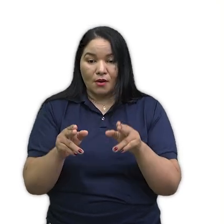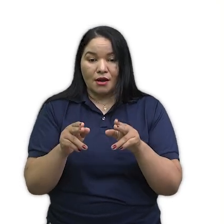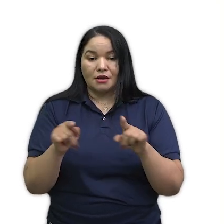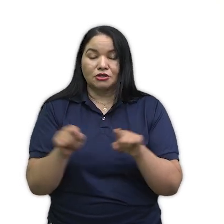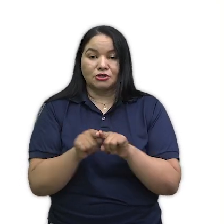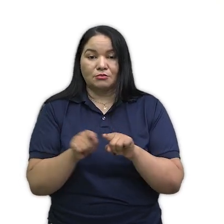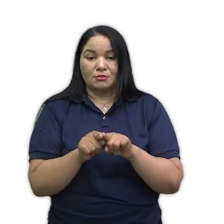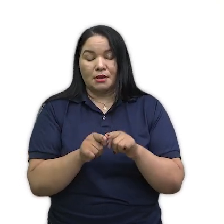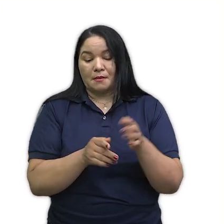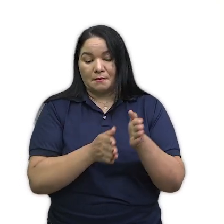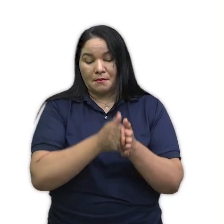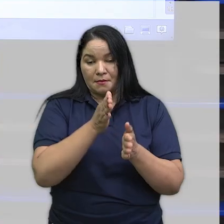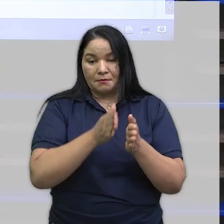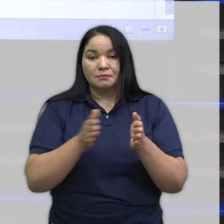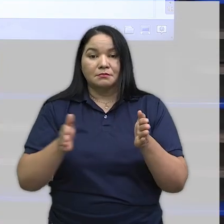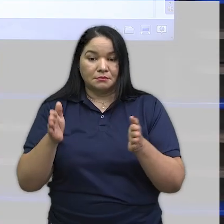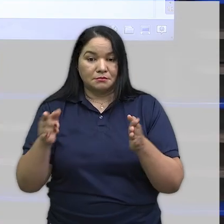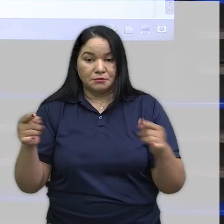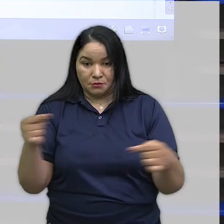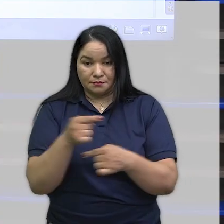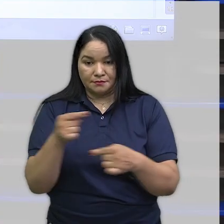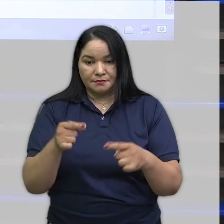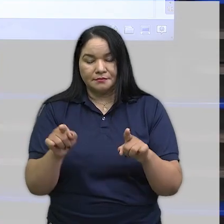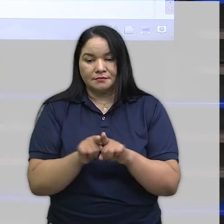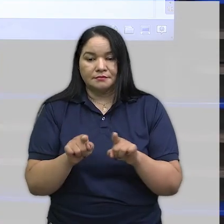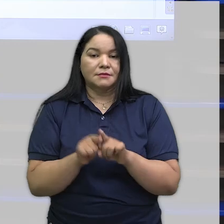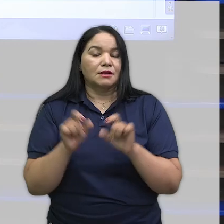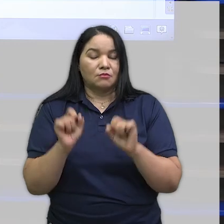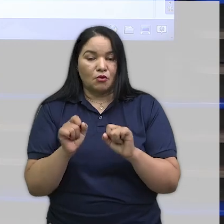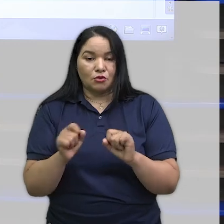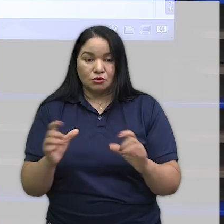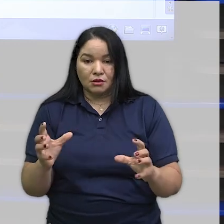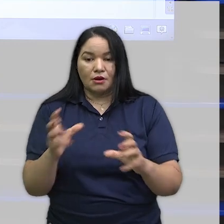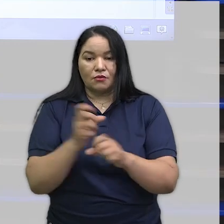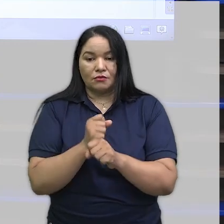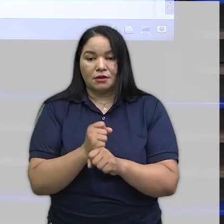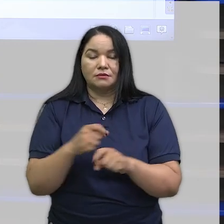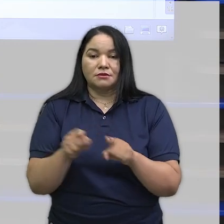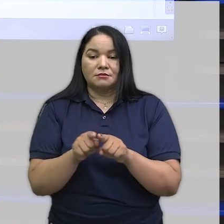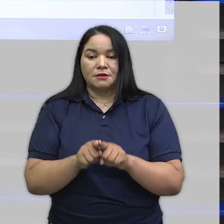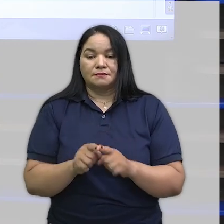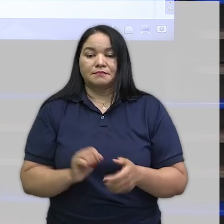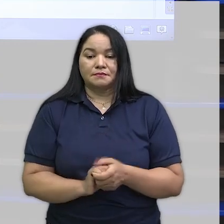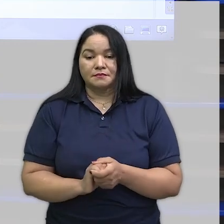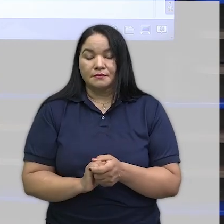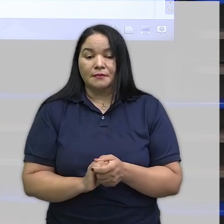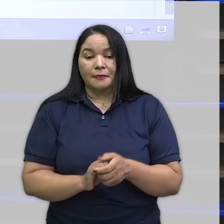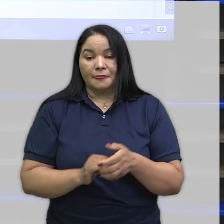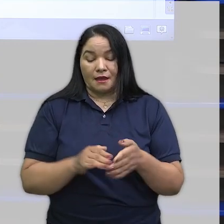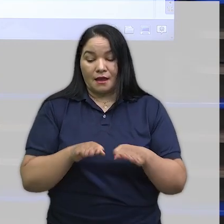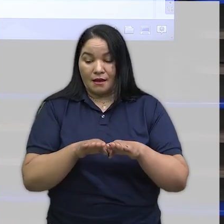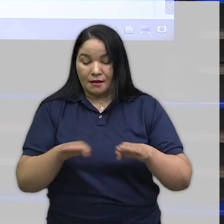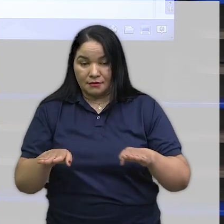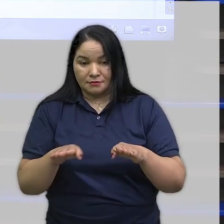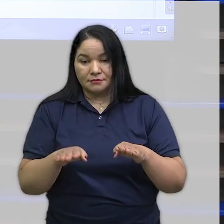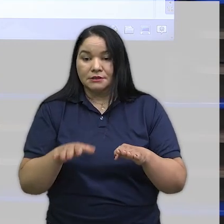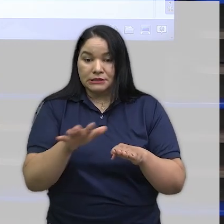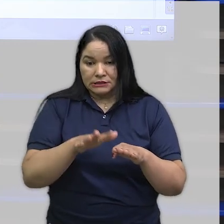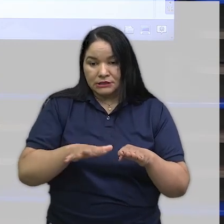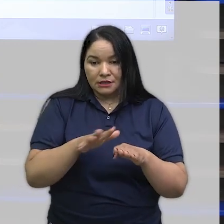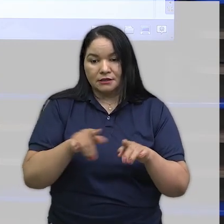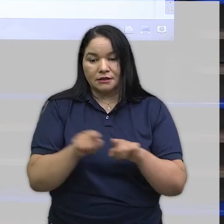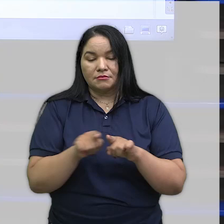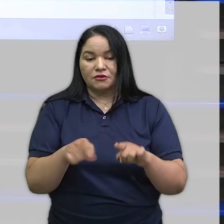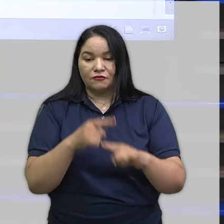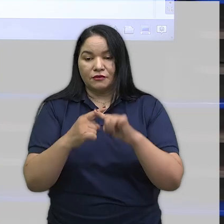Então, eu posso calcular pela fórmula do prisma, que é área da base vezes a altura. Mas, nesse